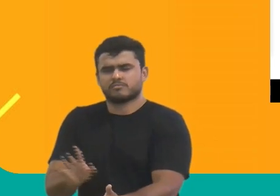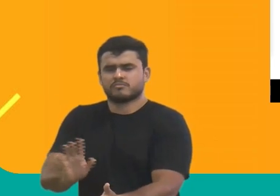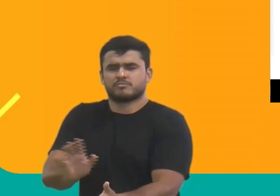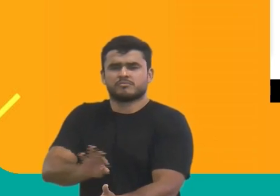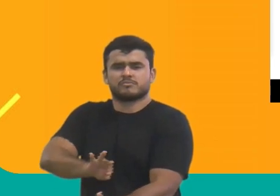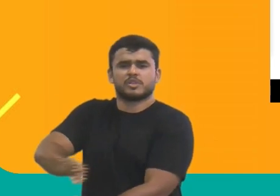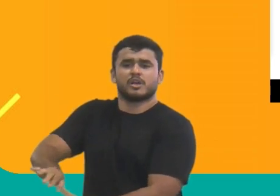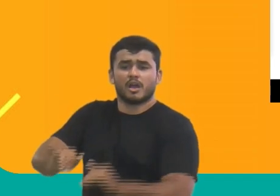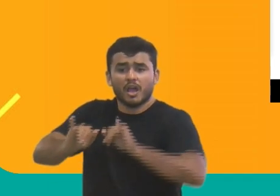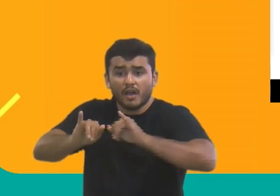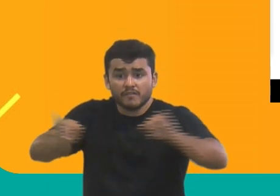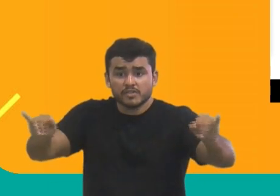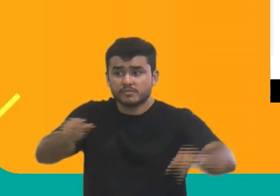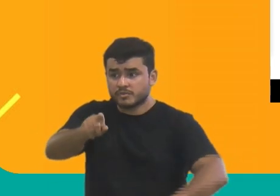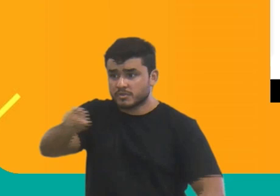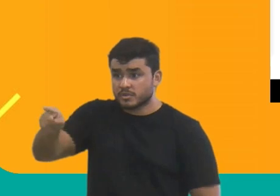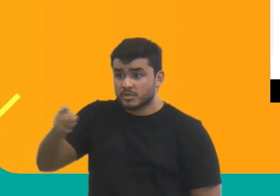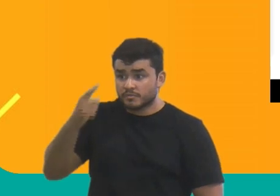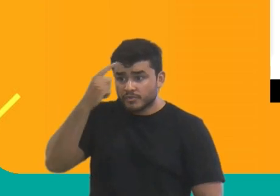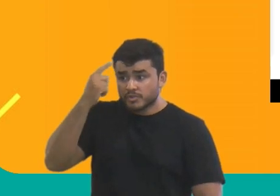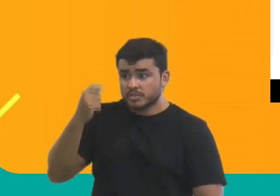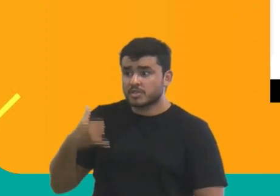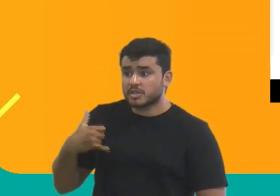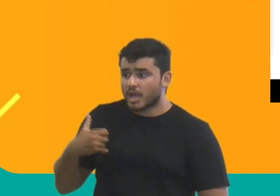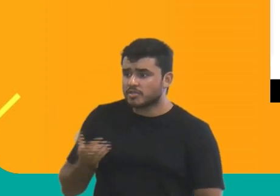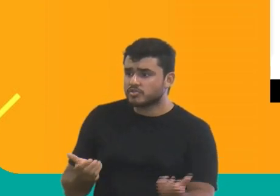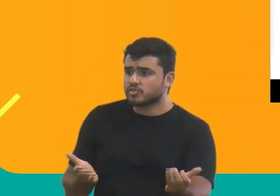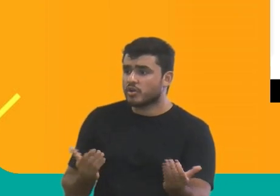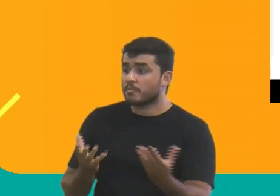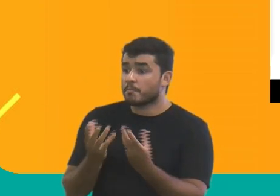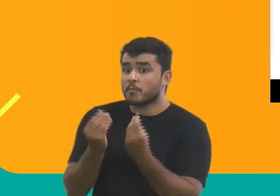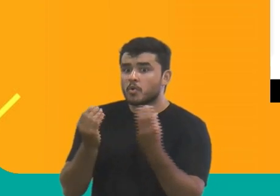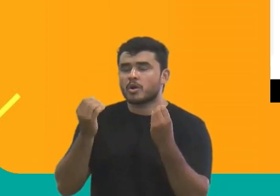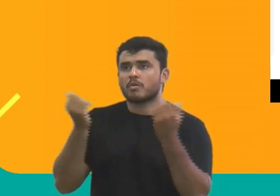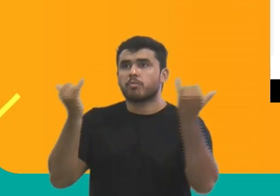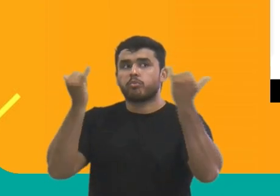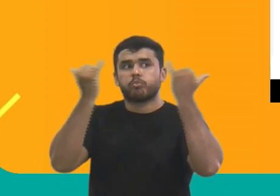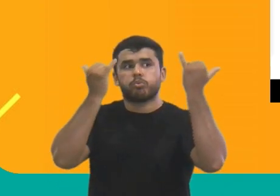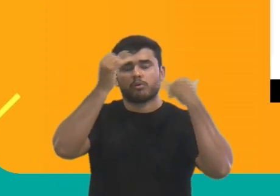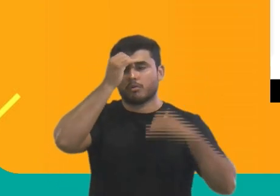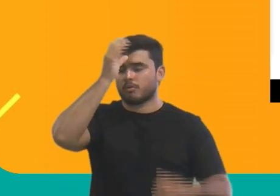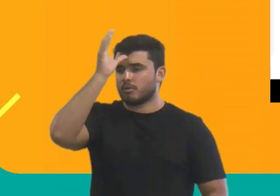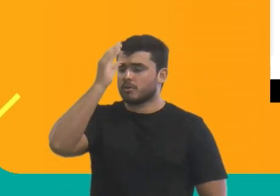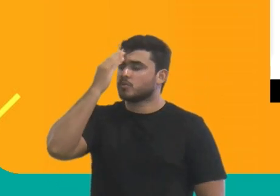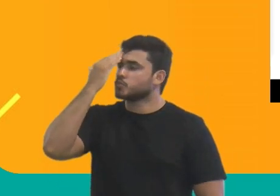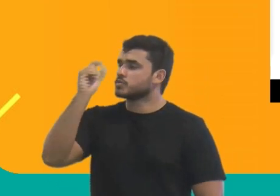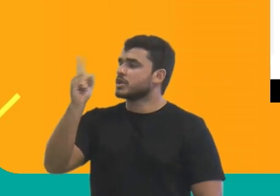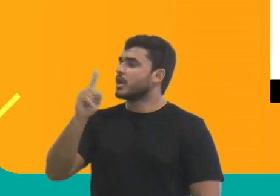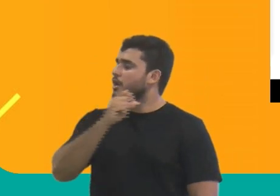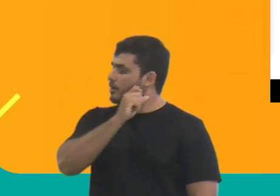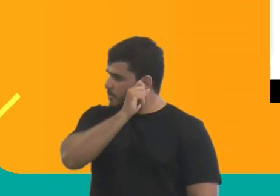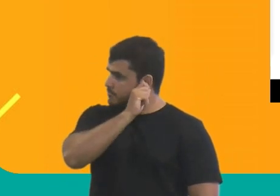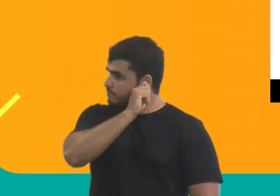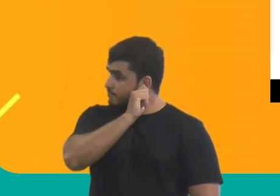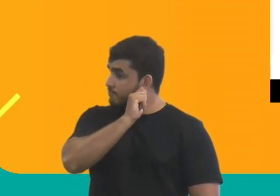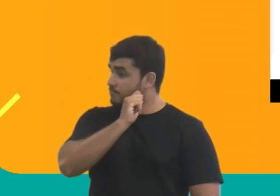geração... Vocês pertencem a uma geração de conhecimento muito grande, mas às vezes eu tenho tanto conhecimento que eu não sei o que fazer com eles. E determinados conhecimentos